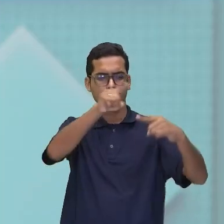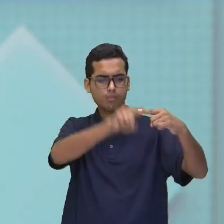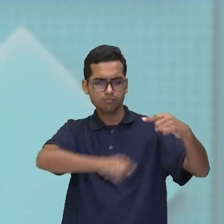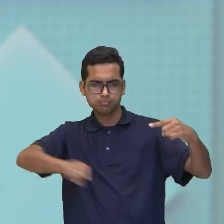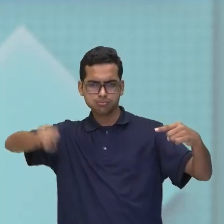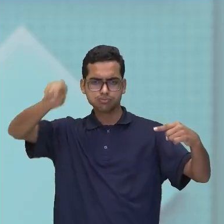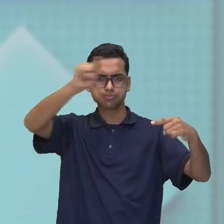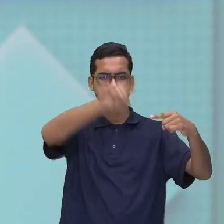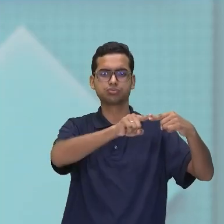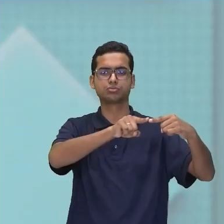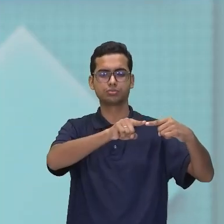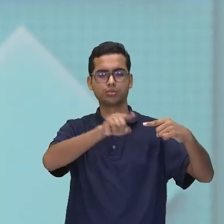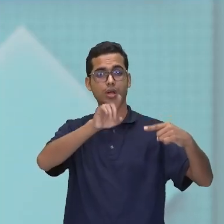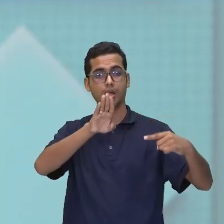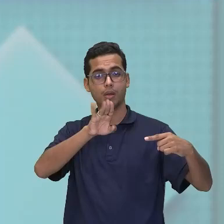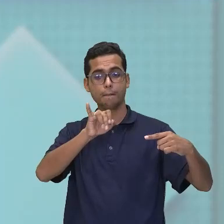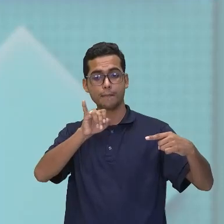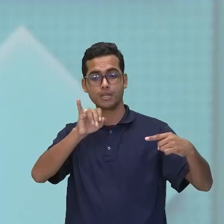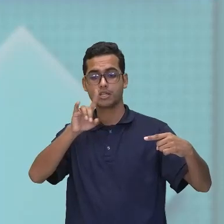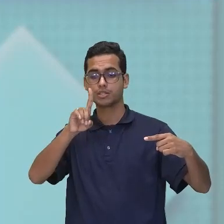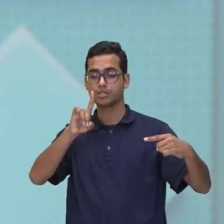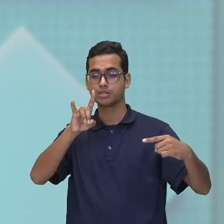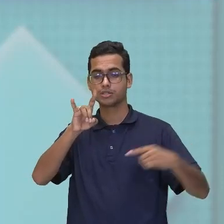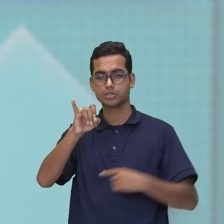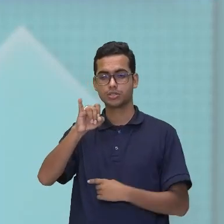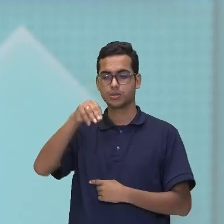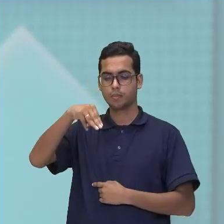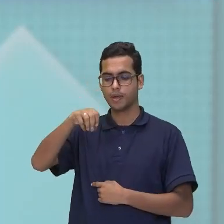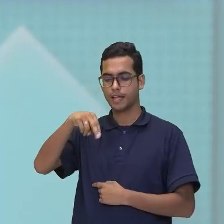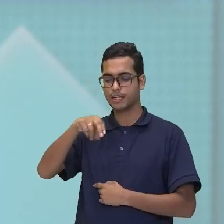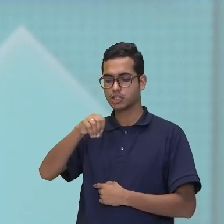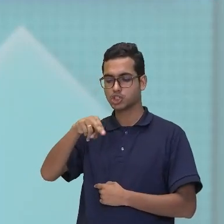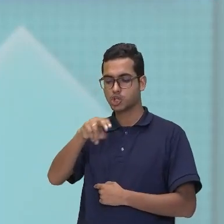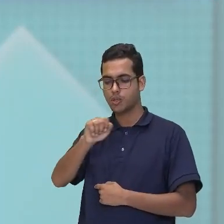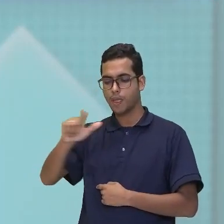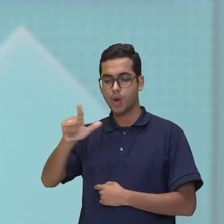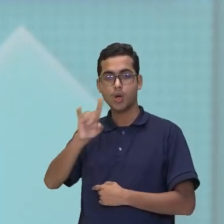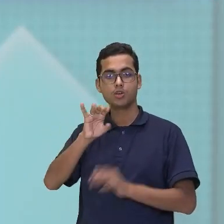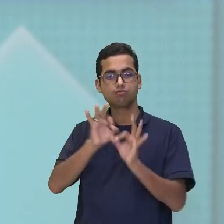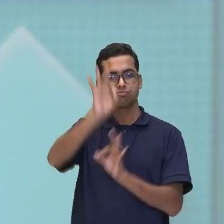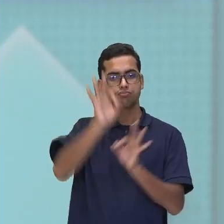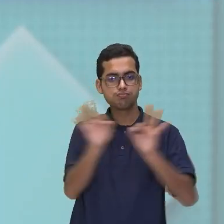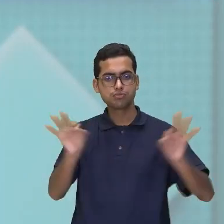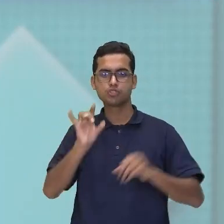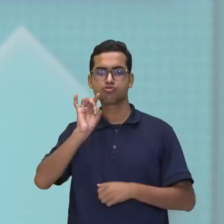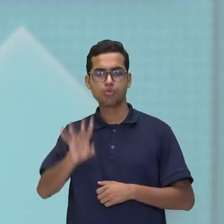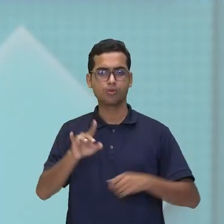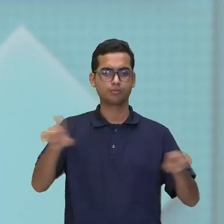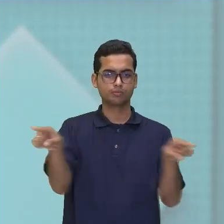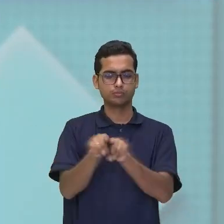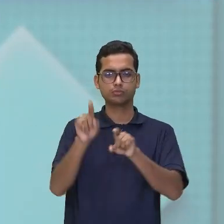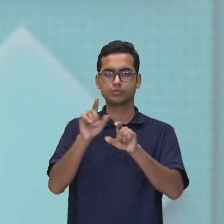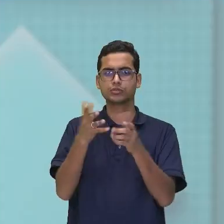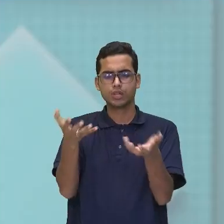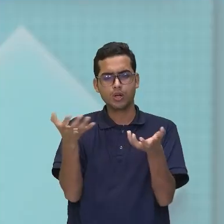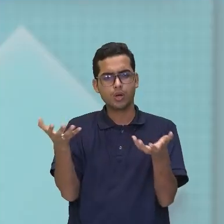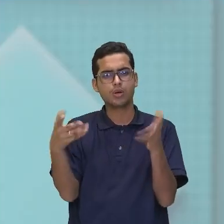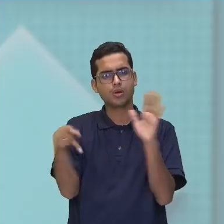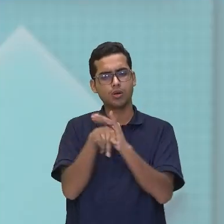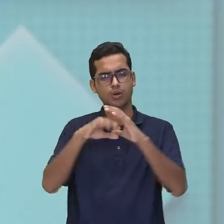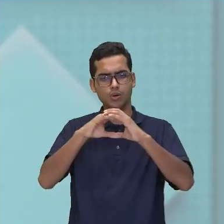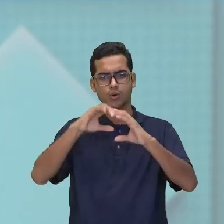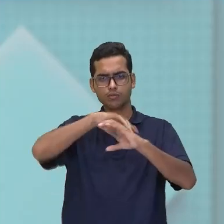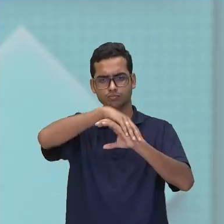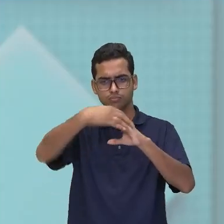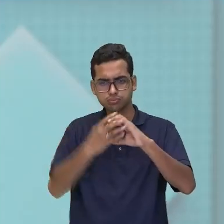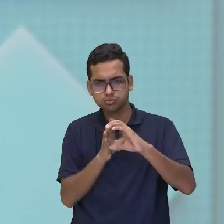ele é bidimensional, porque ele vai ter essa altura e largura. Agora você faça uma esfera. A